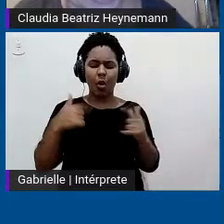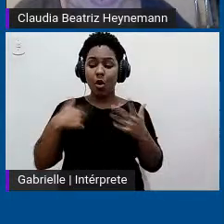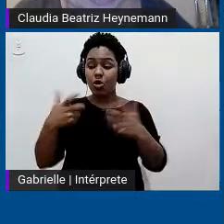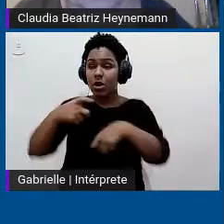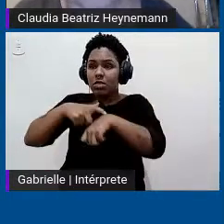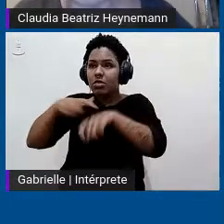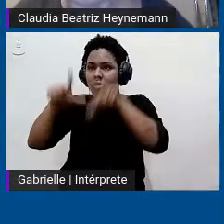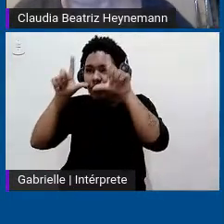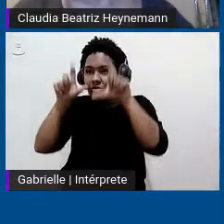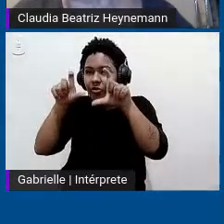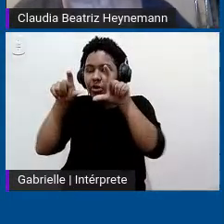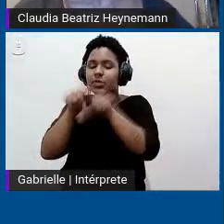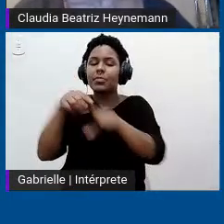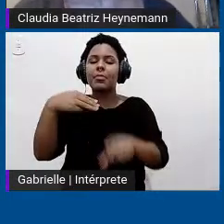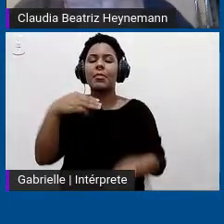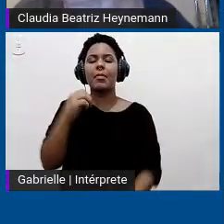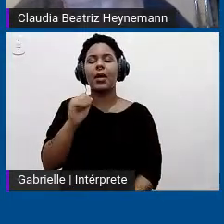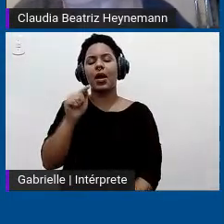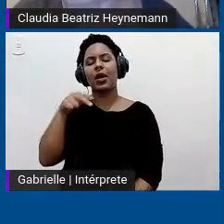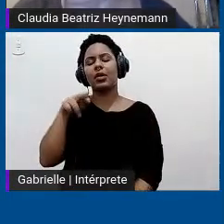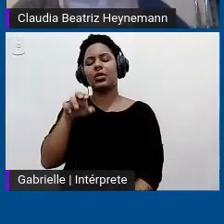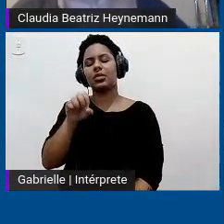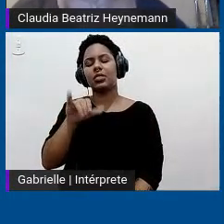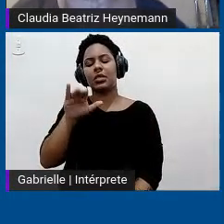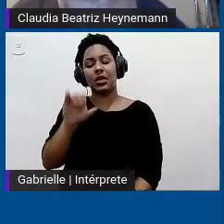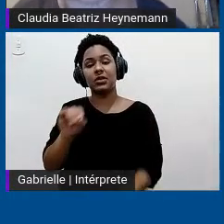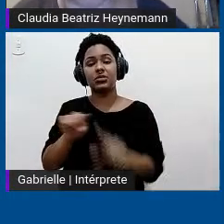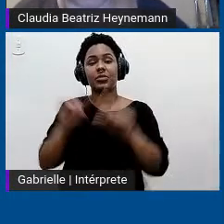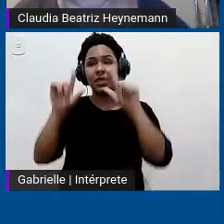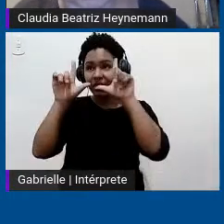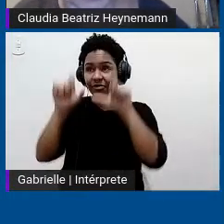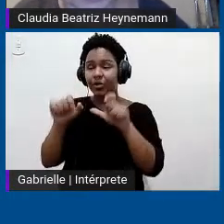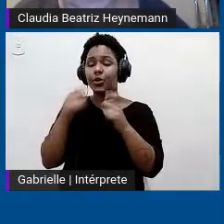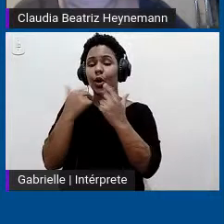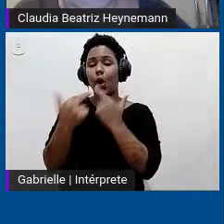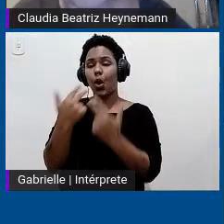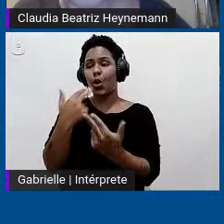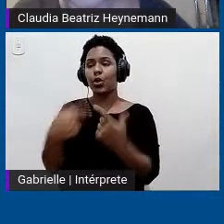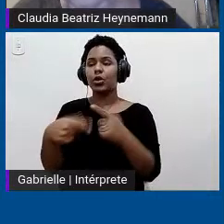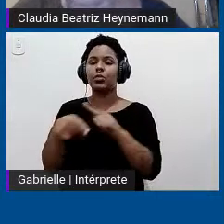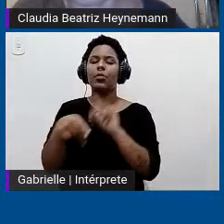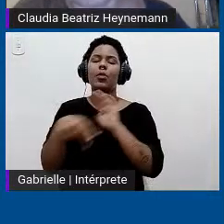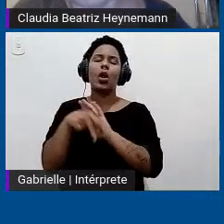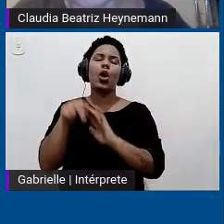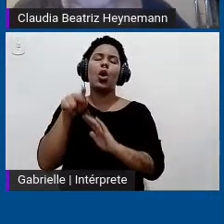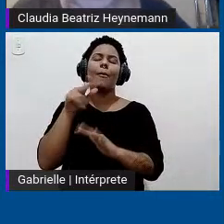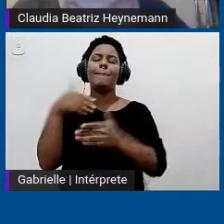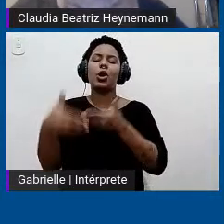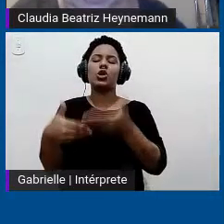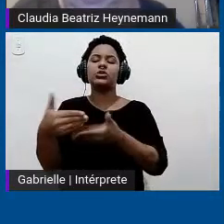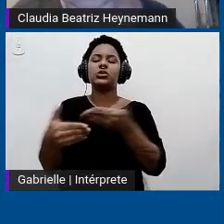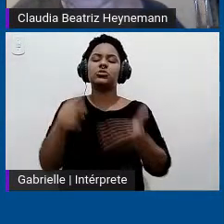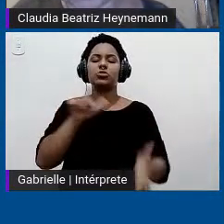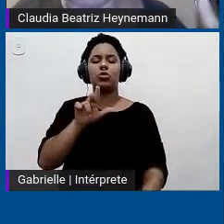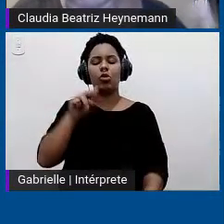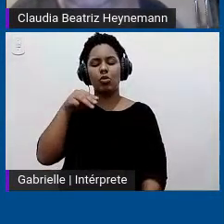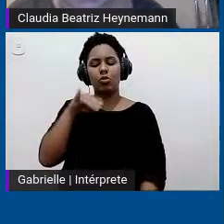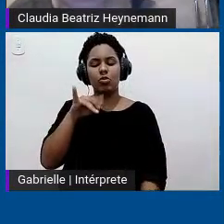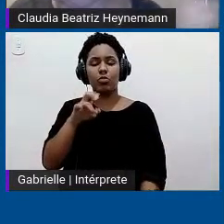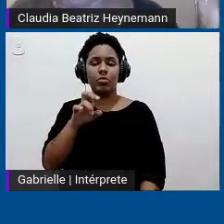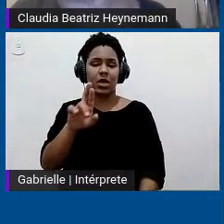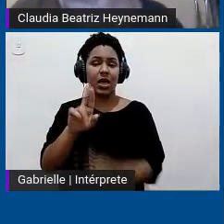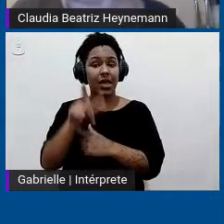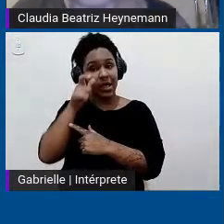a magnésio, e das fotografias coloridas pelo processo de Lumière. Né? Então, é interessante, depois ele vai falar que essas